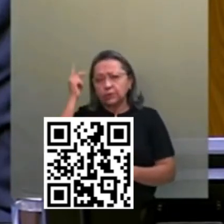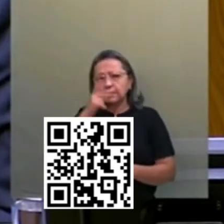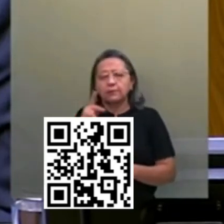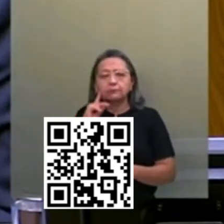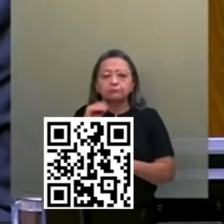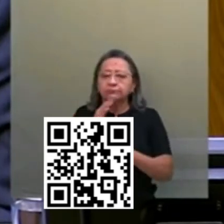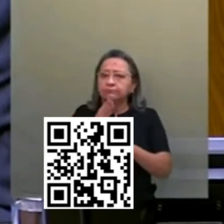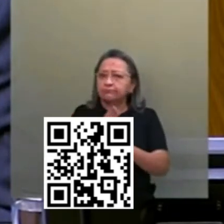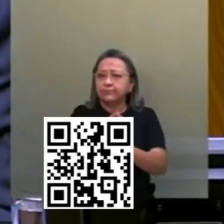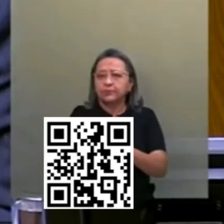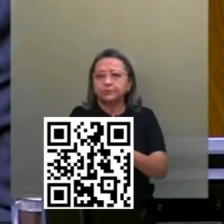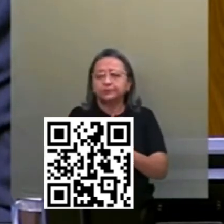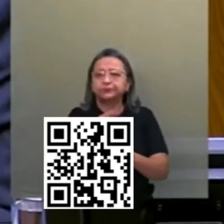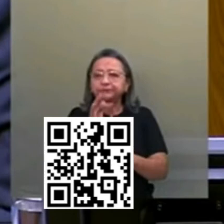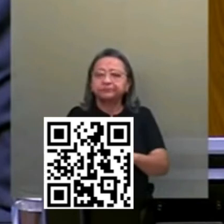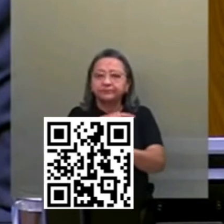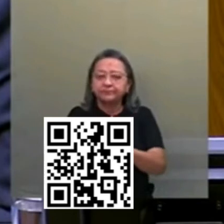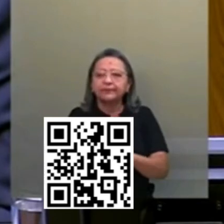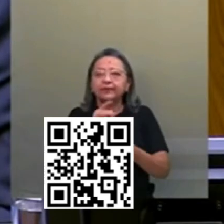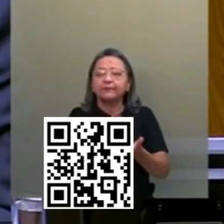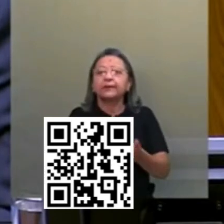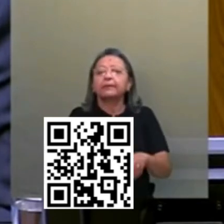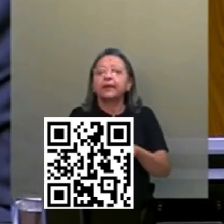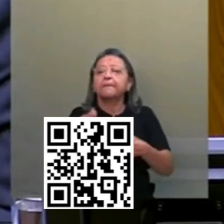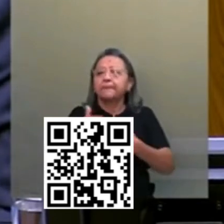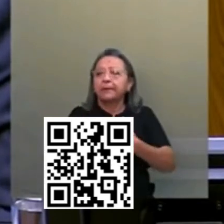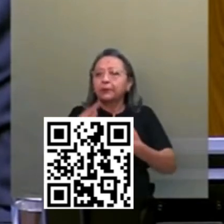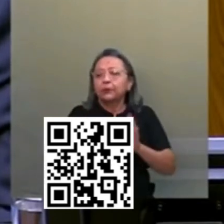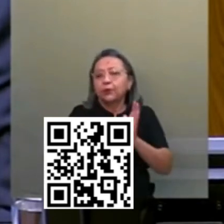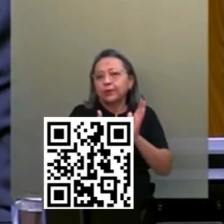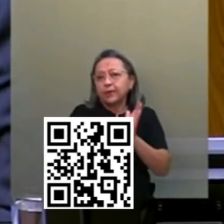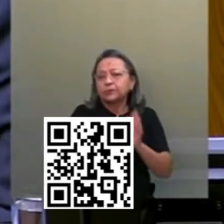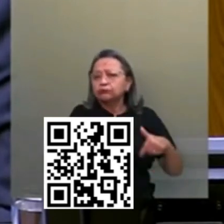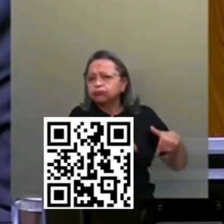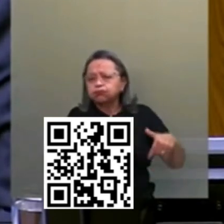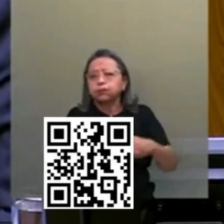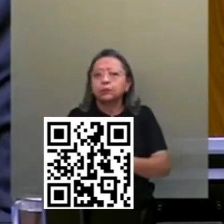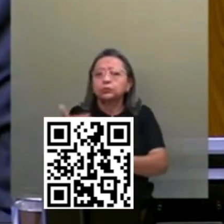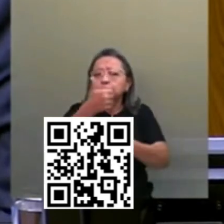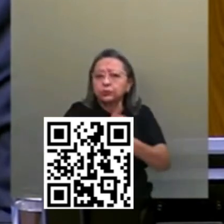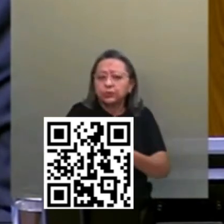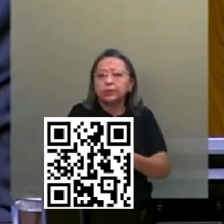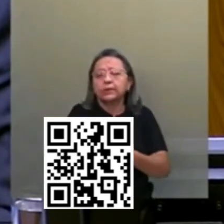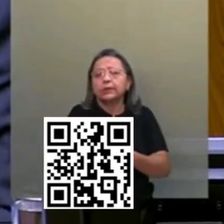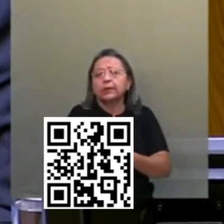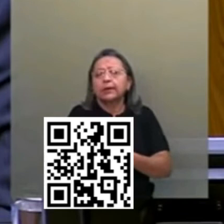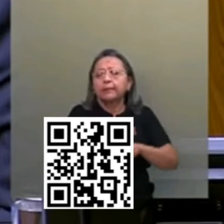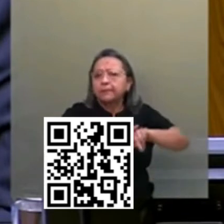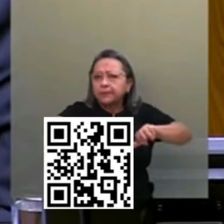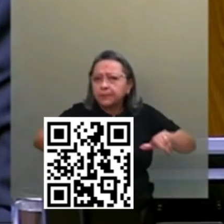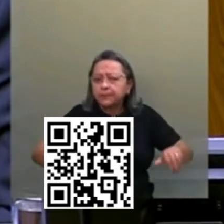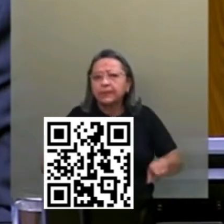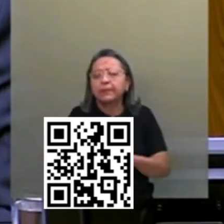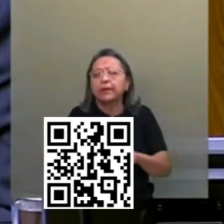definem o destino da nação. Enfim, é papel do Congresso Nacional buscar substituir a polarização,